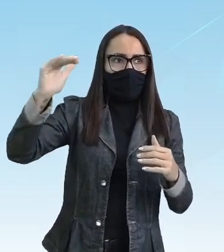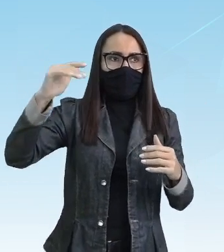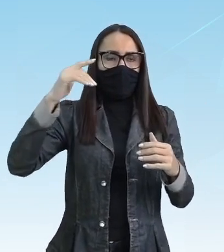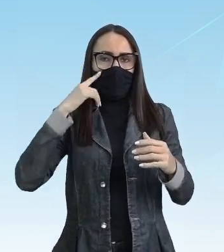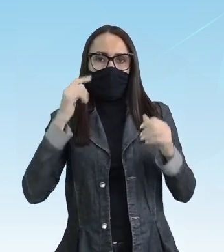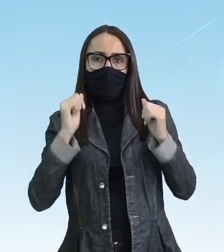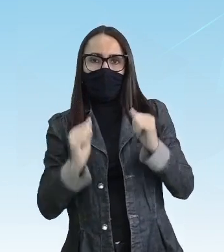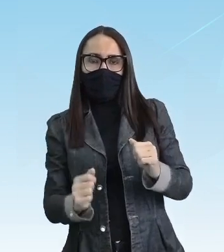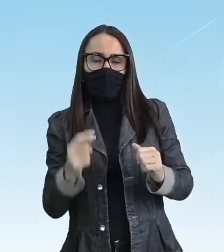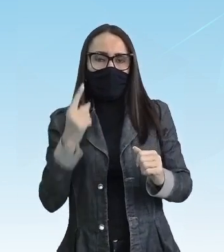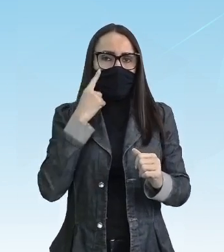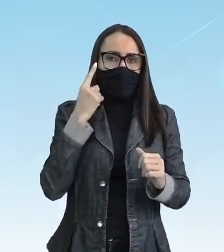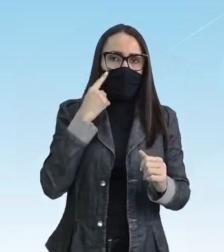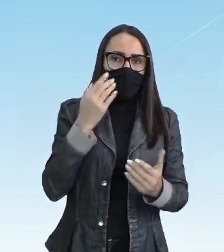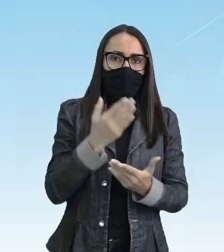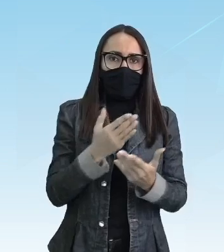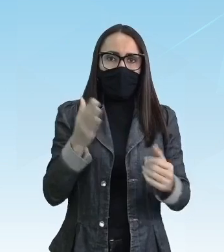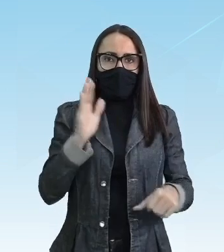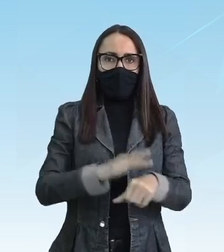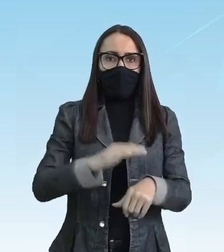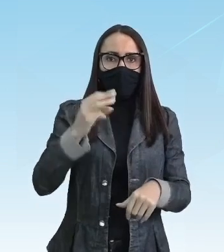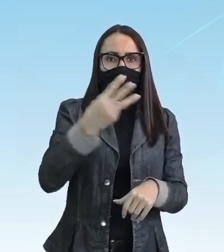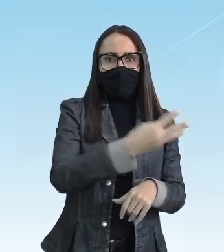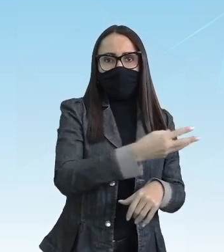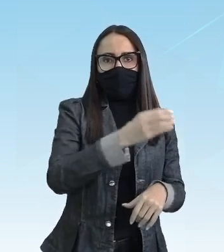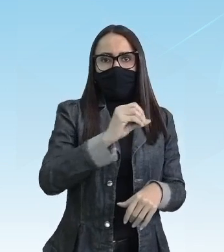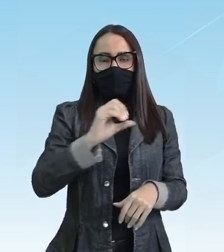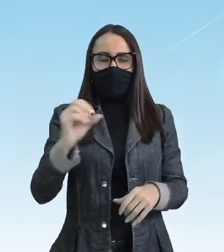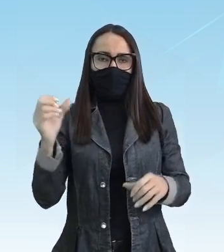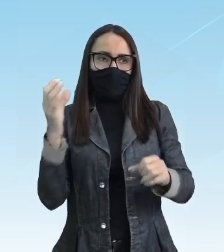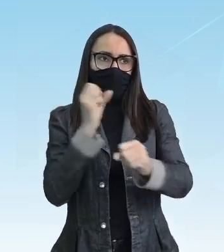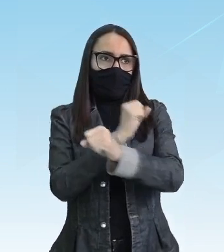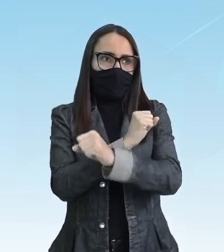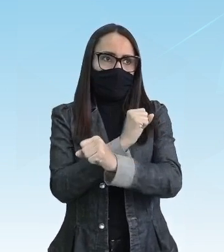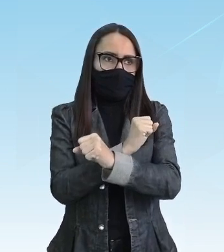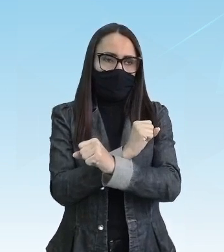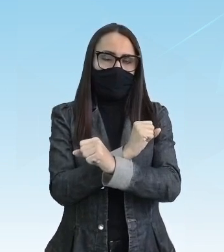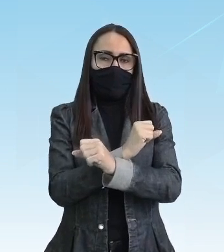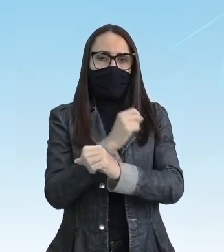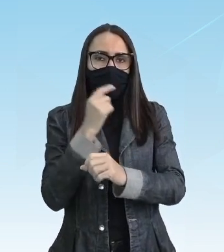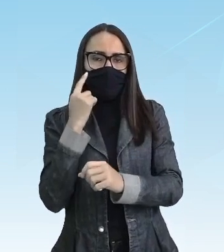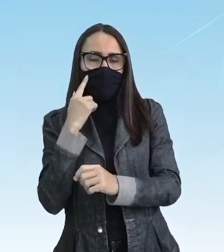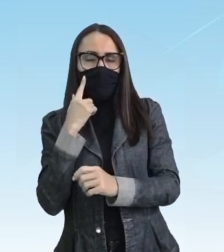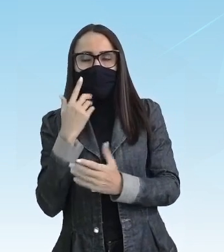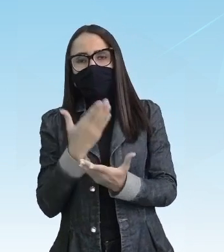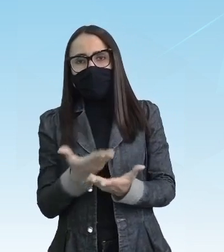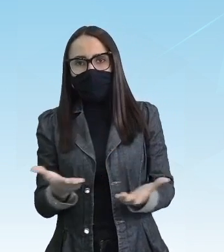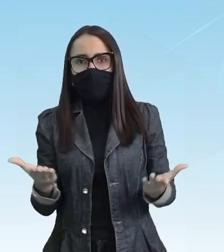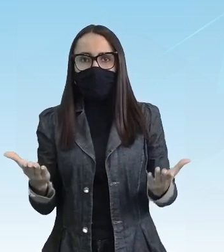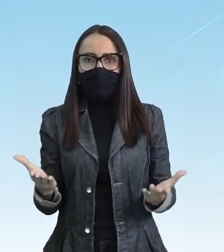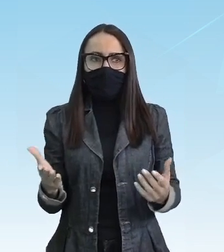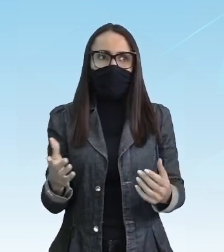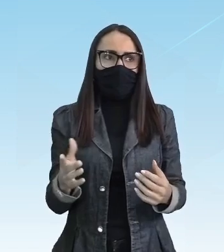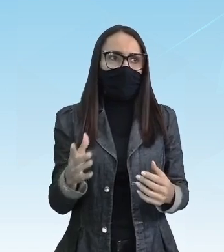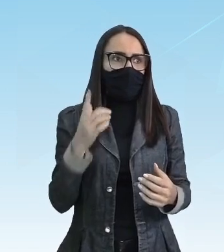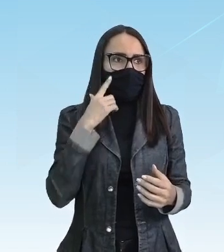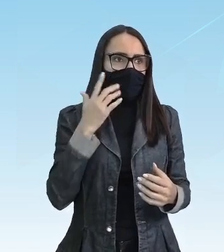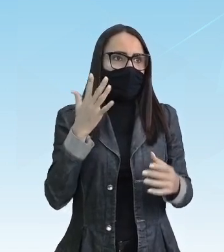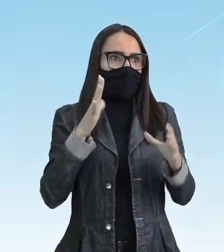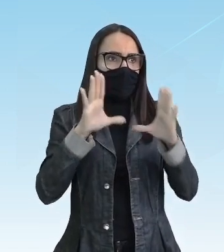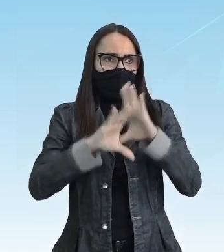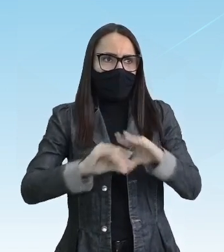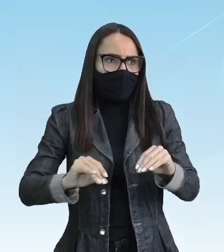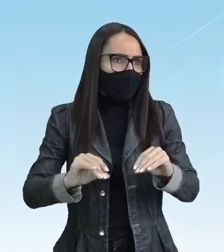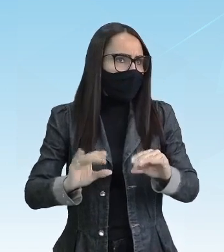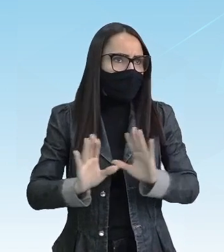ser observado mais de 300 ossos. Os ossos, no entanto, eles não